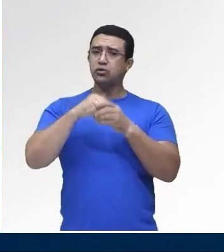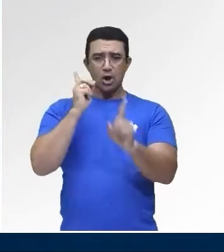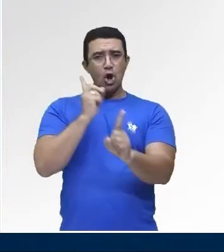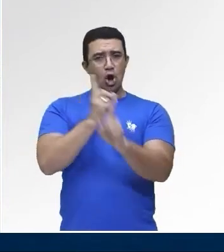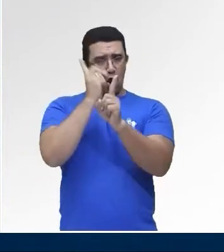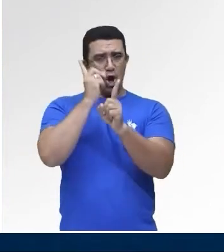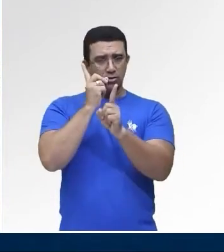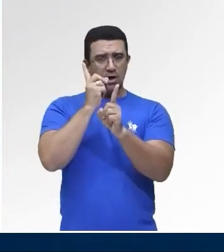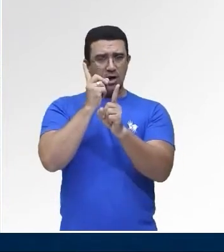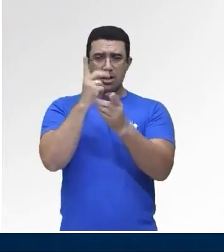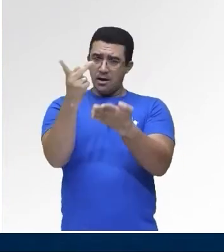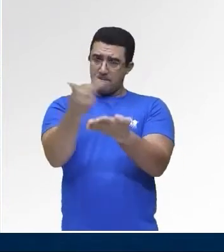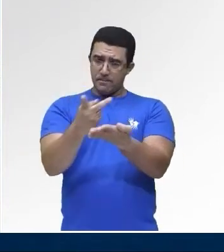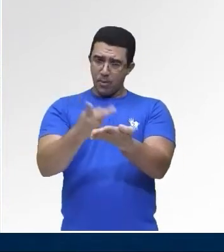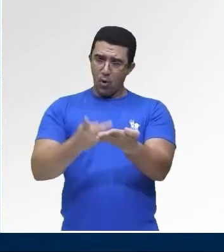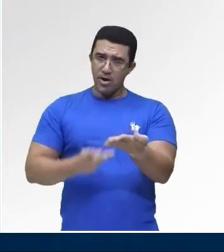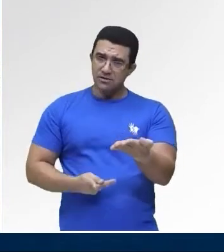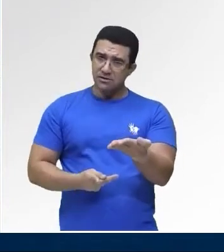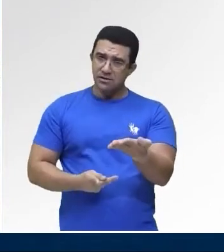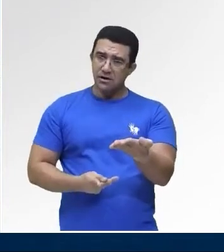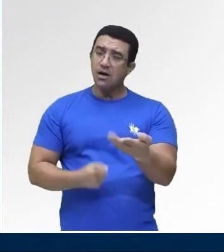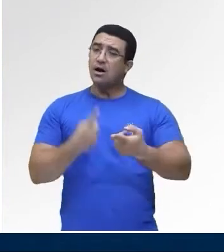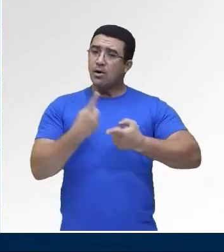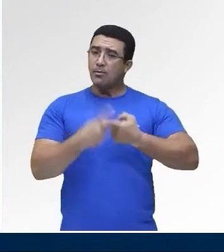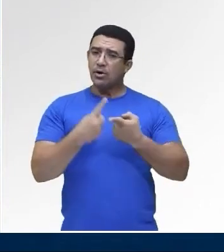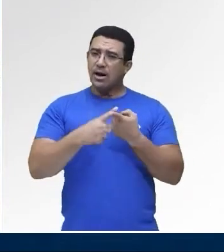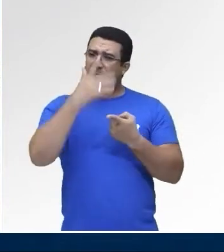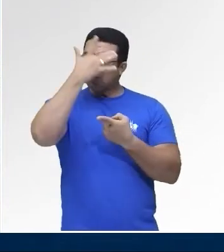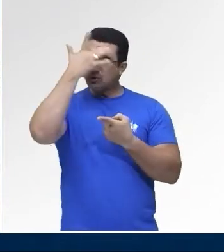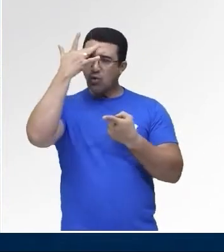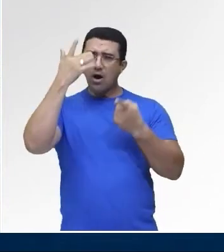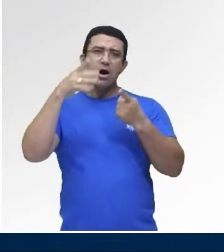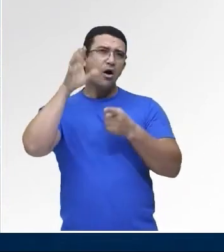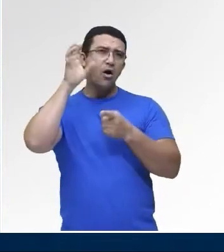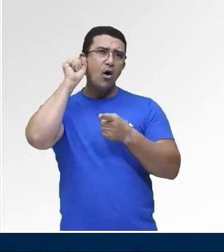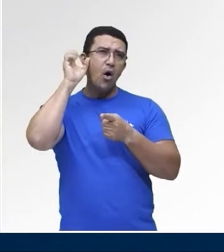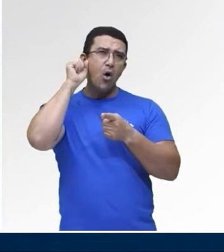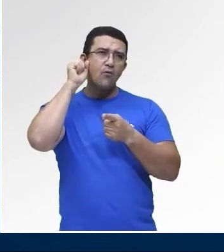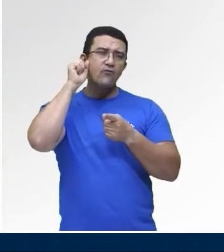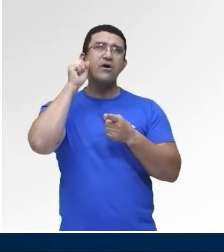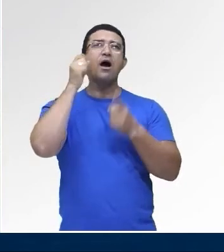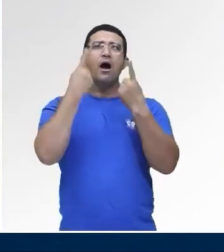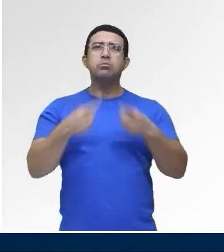ela também vai despertar algo em quem ouve essa música, né? A maneira como ela foi